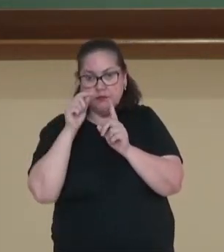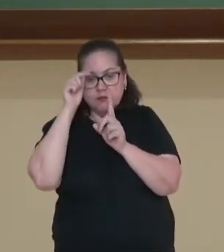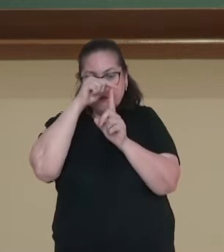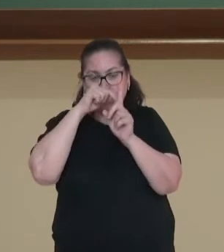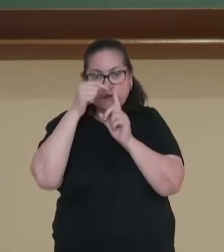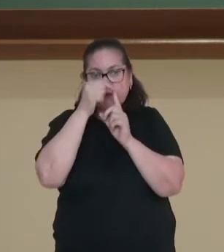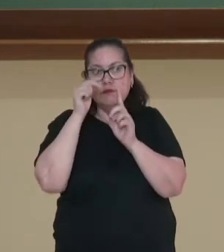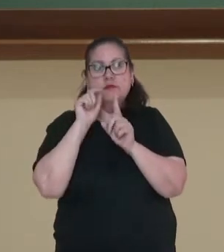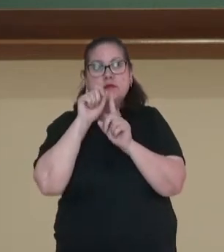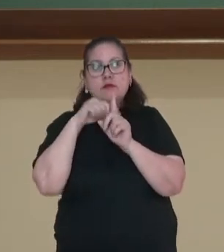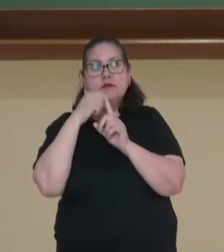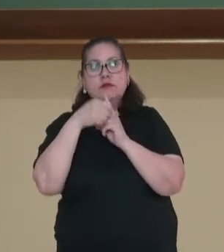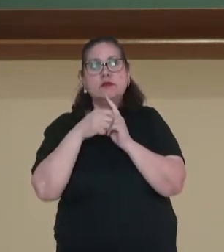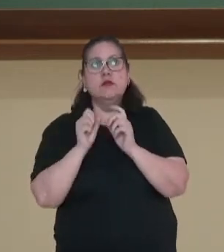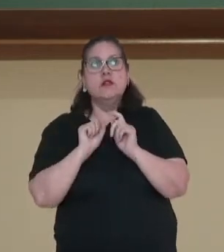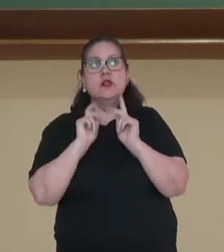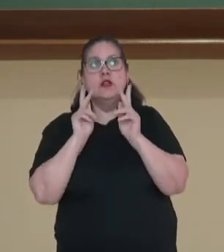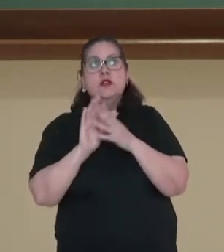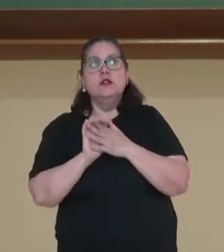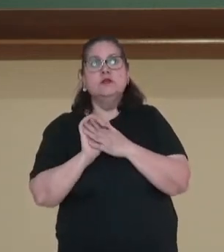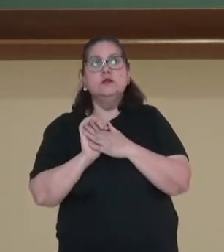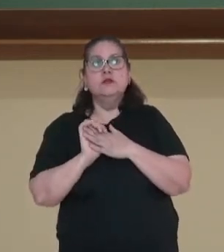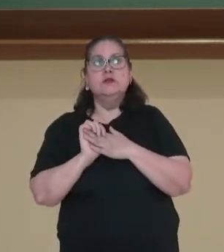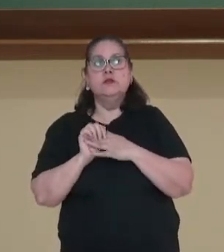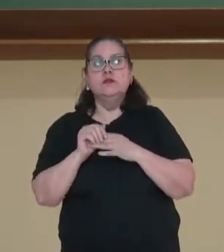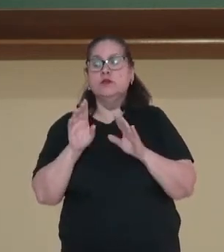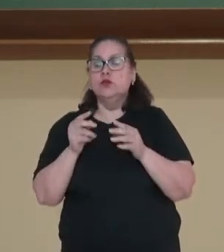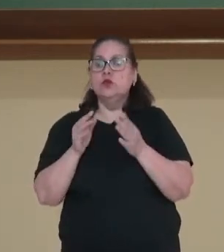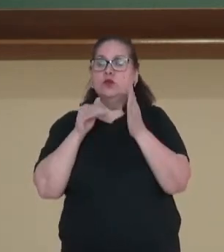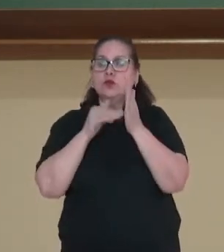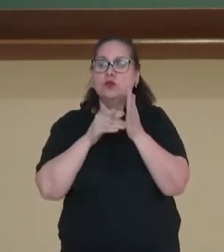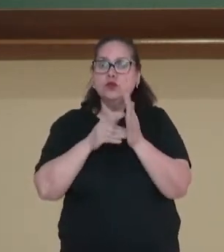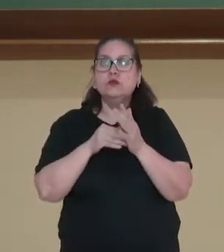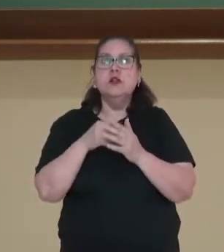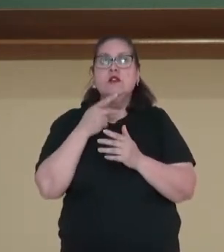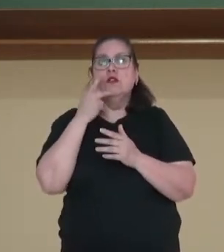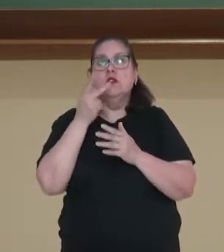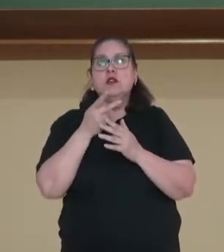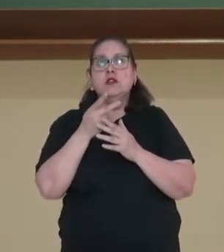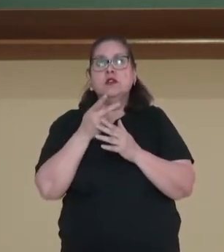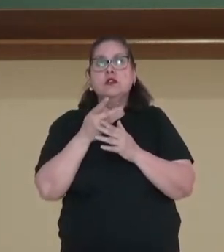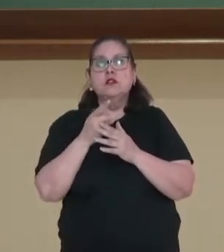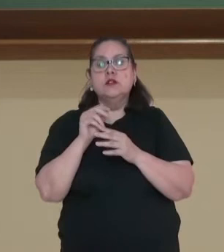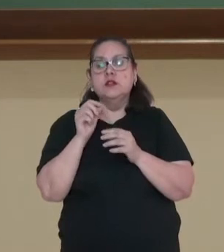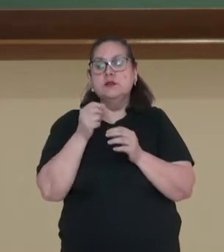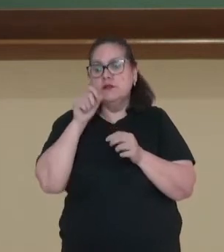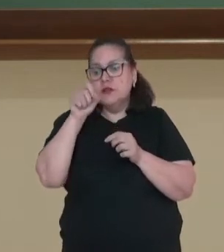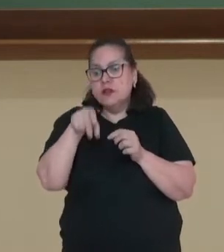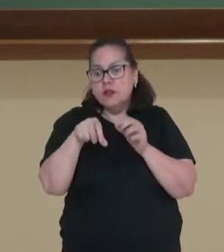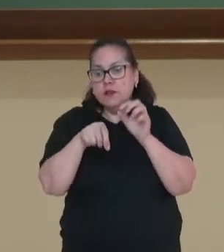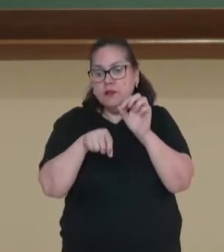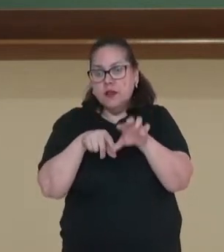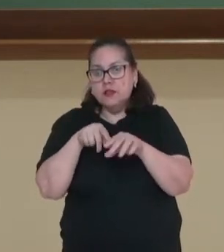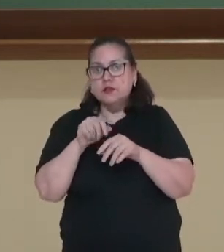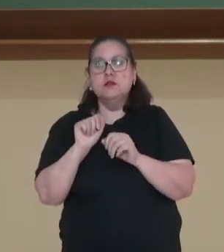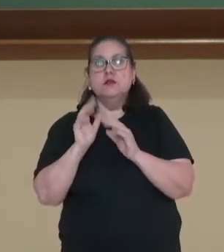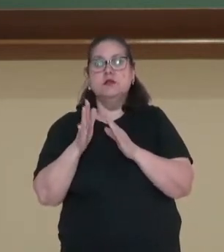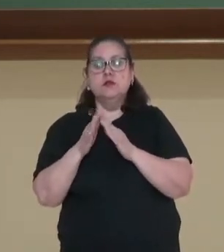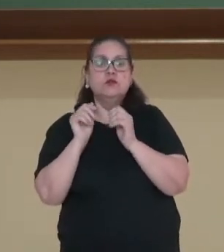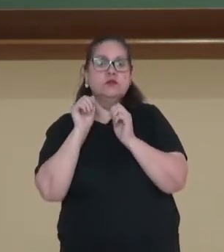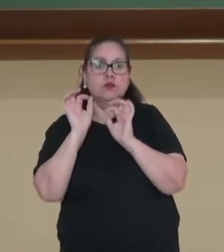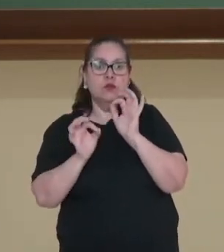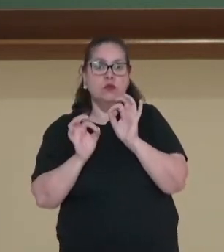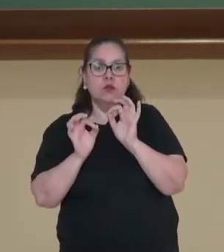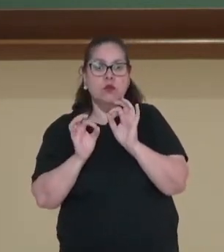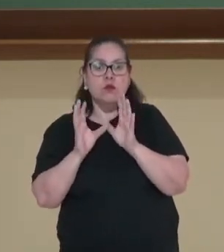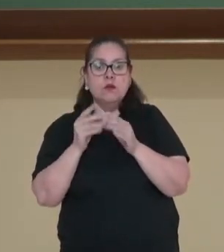central dela, ok? E, por último, né, vamos falar sobre as sementes. Então, a semente, ela é justamente